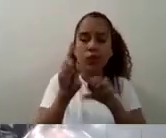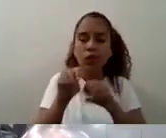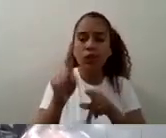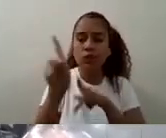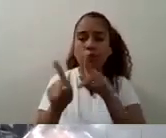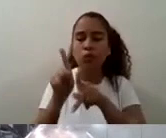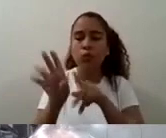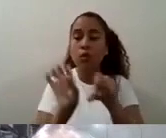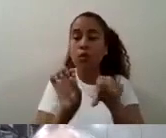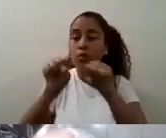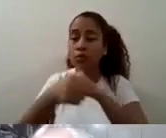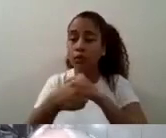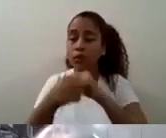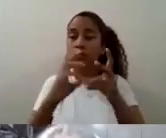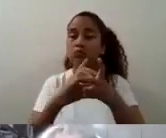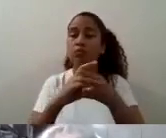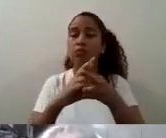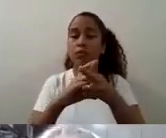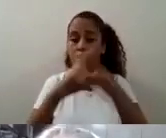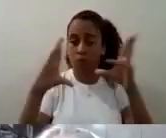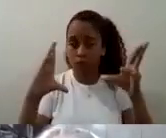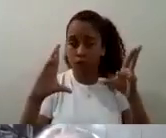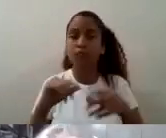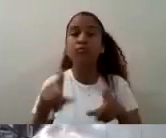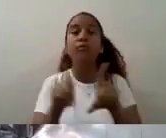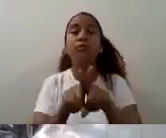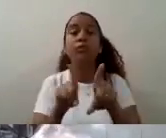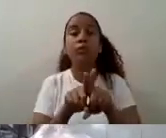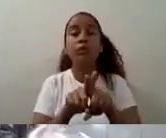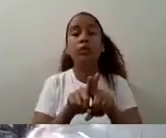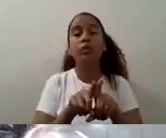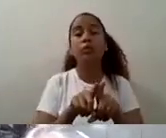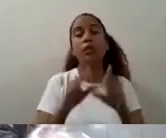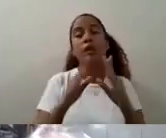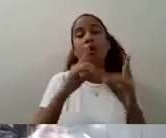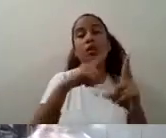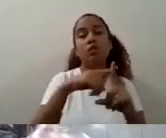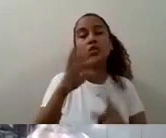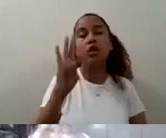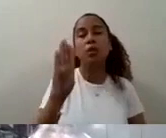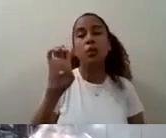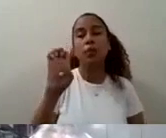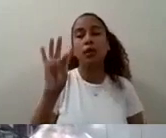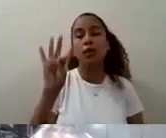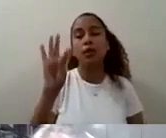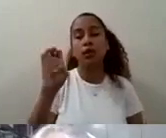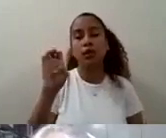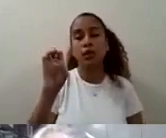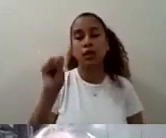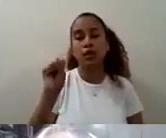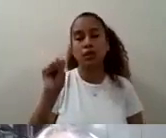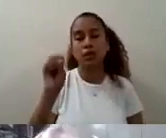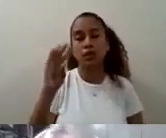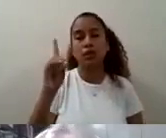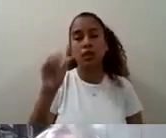formação ecumênica, e a Igreja Bethesda. E aí, pastor Inácio também já agradeceu a